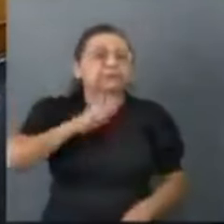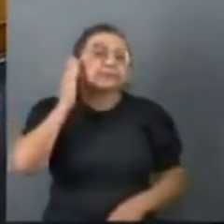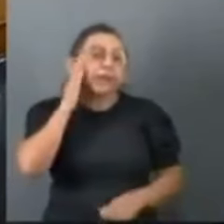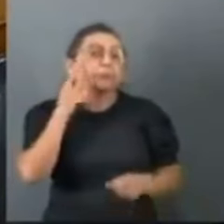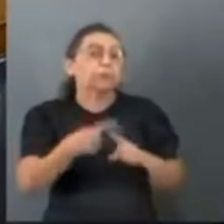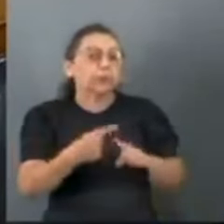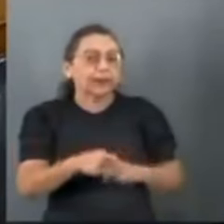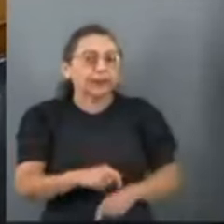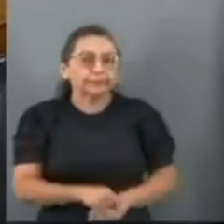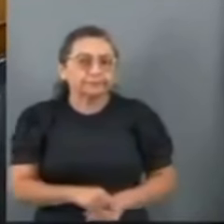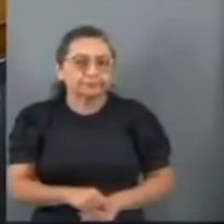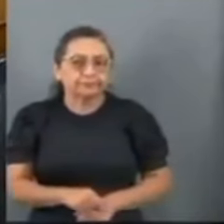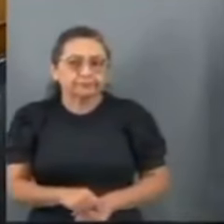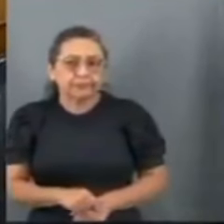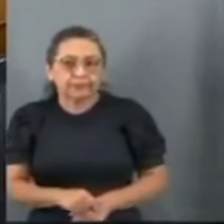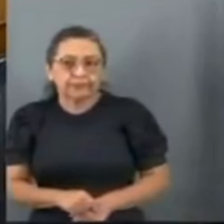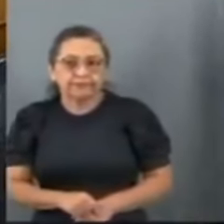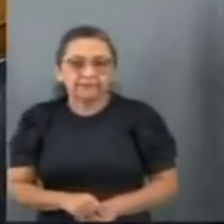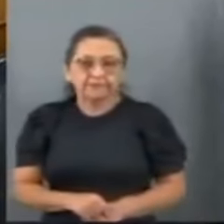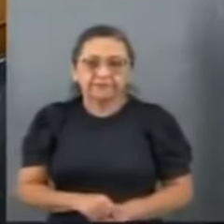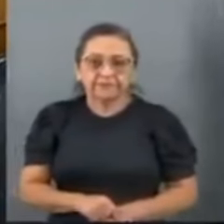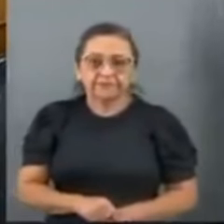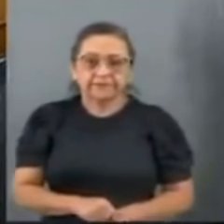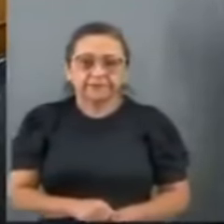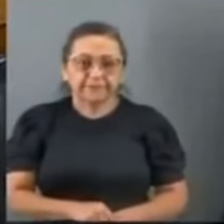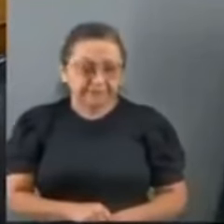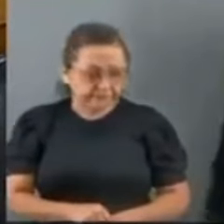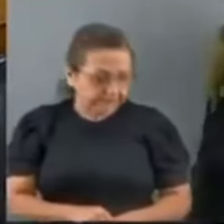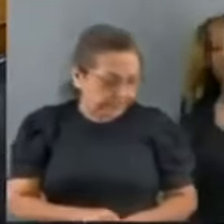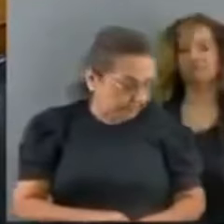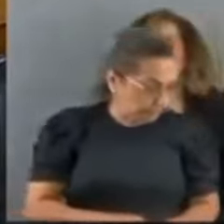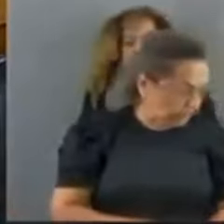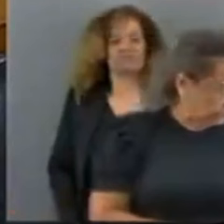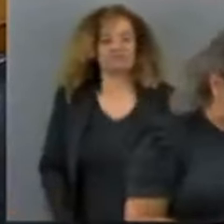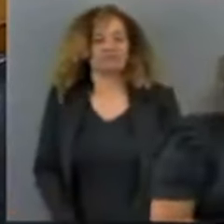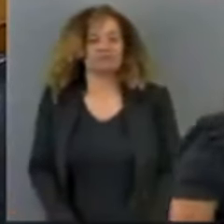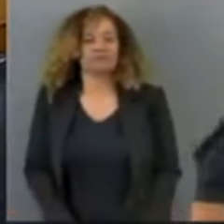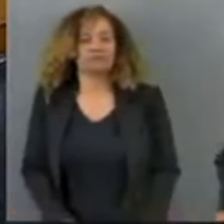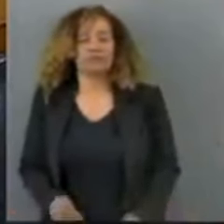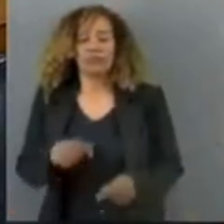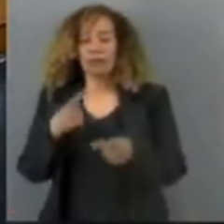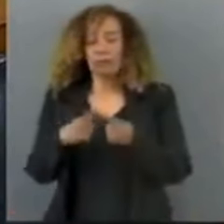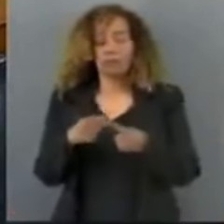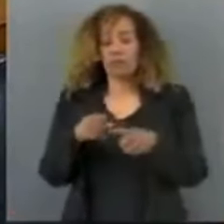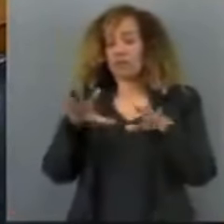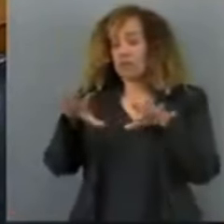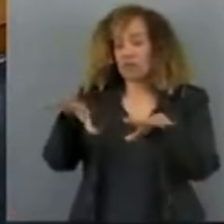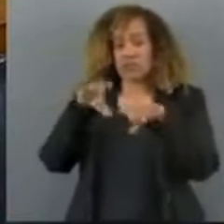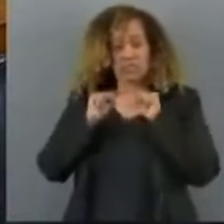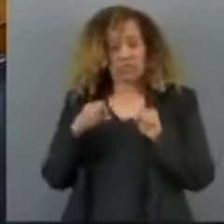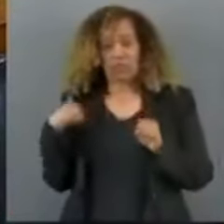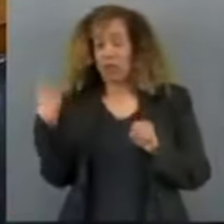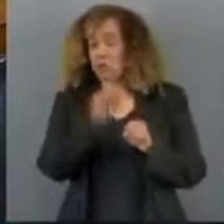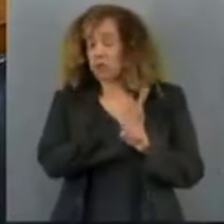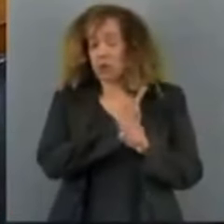quê? Porque nos foi negado o direito de ser igual a outra sociedade.